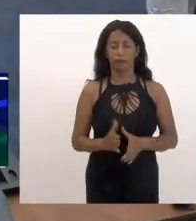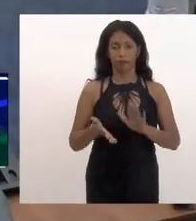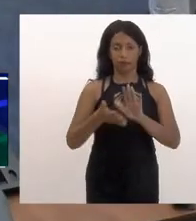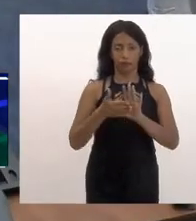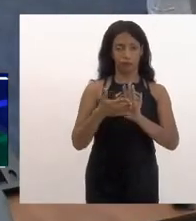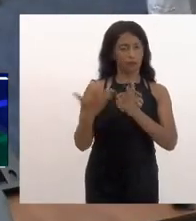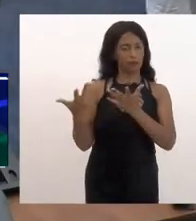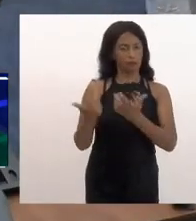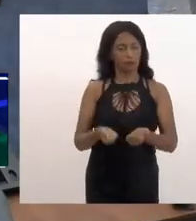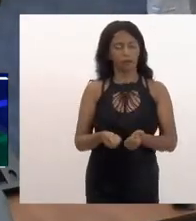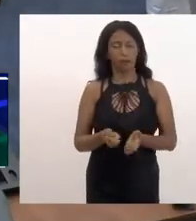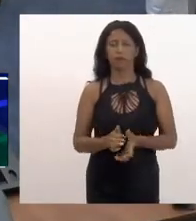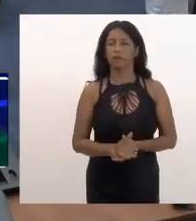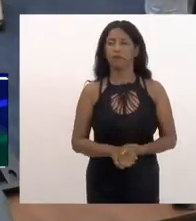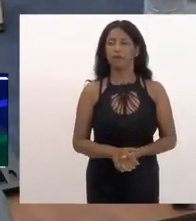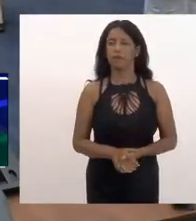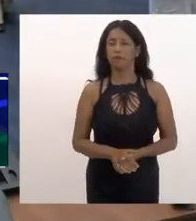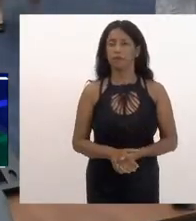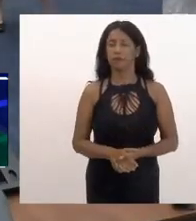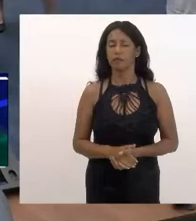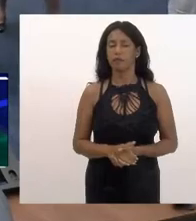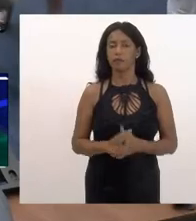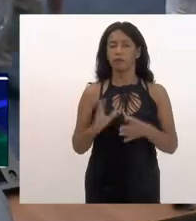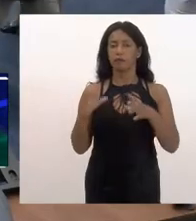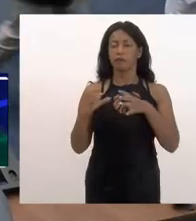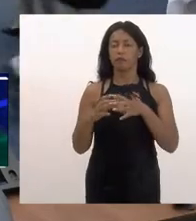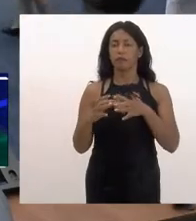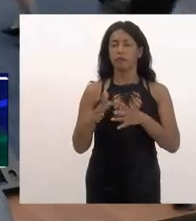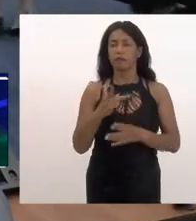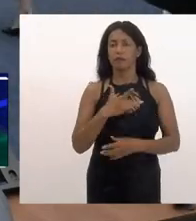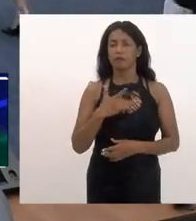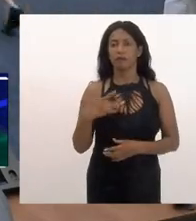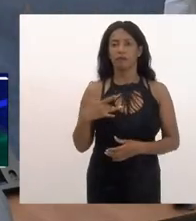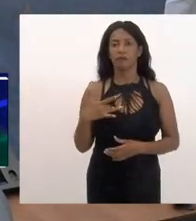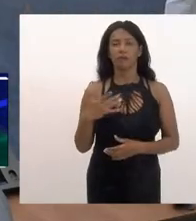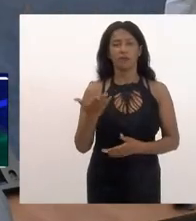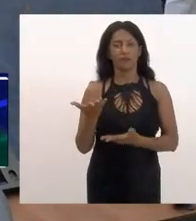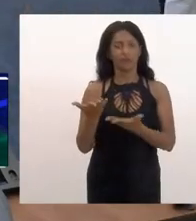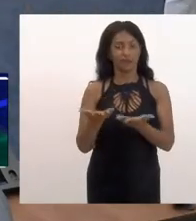Parecer favorável. Pela Comissão de Saúde, deputada Marta Rocha.